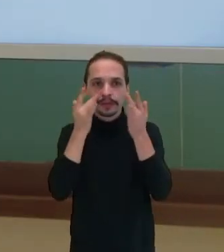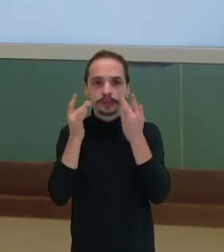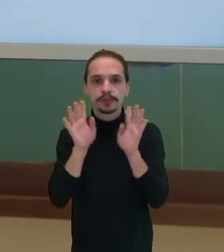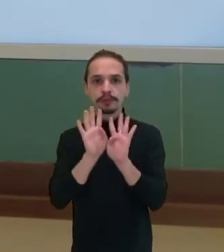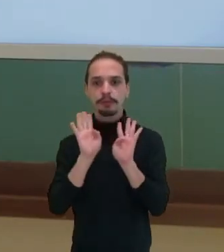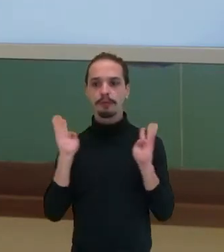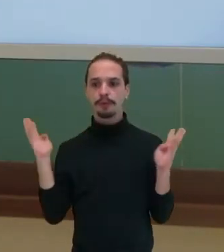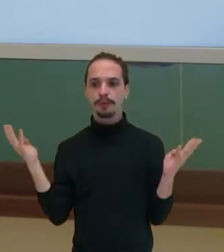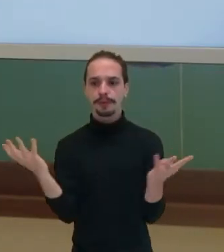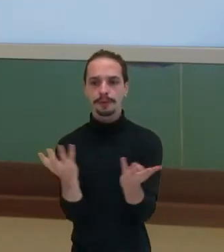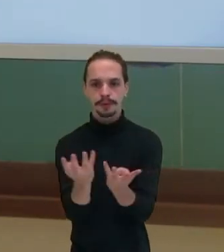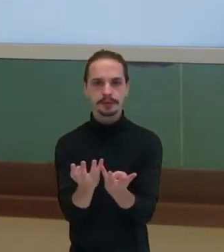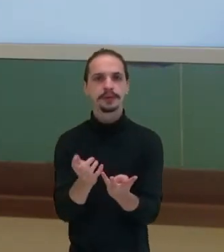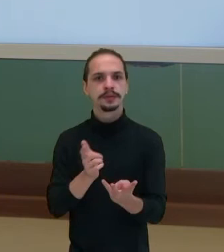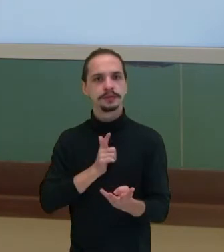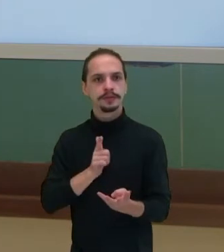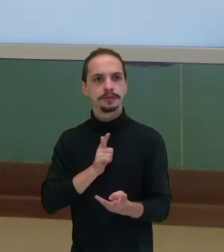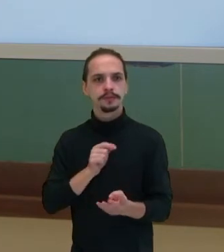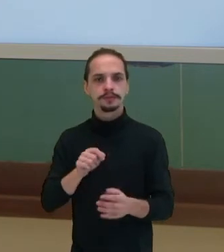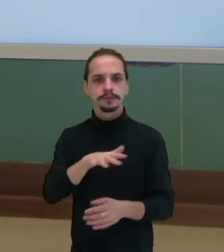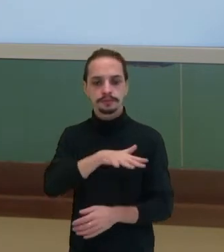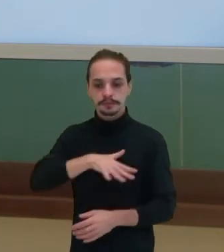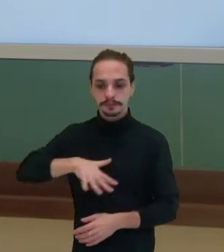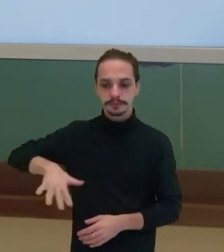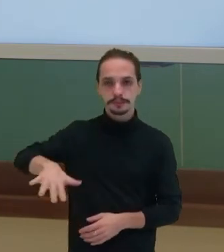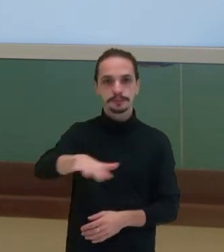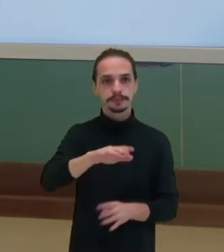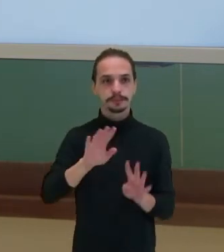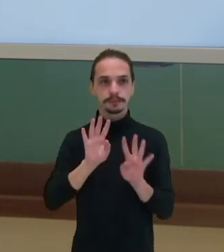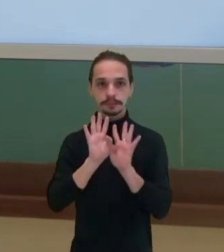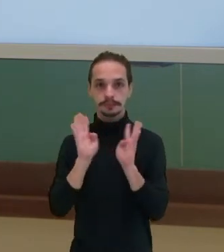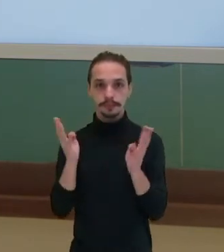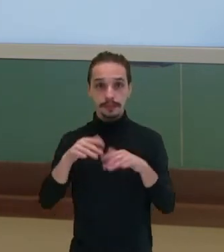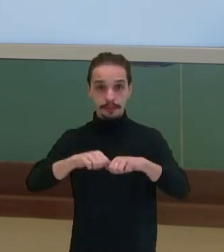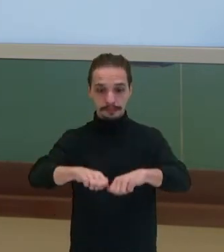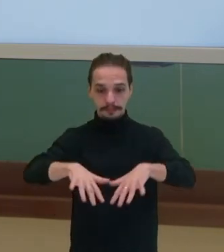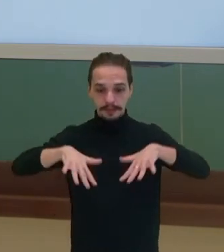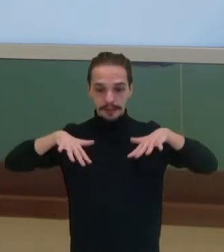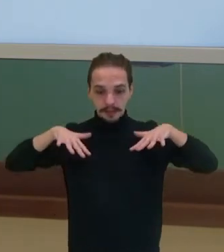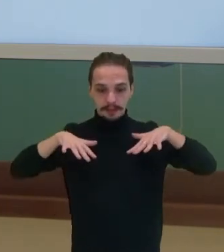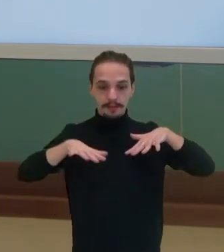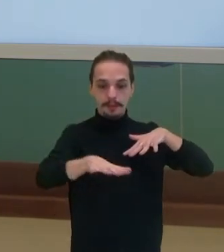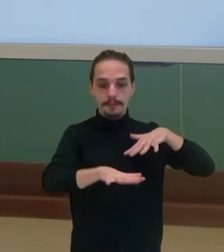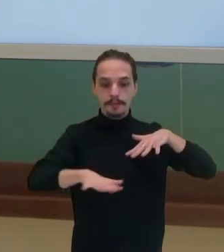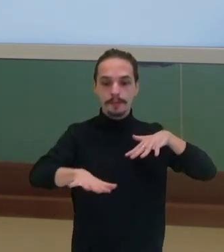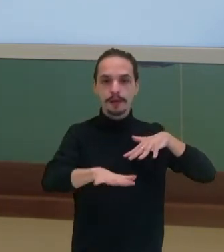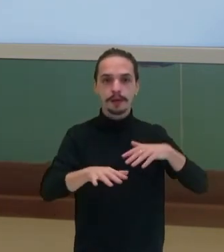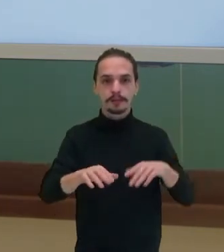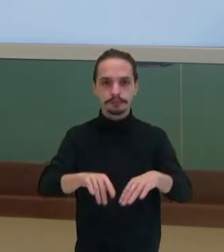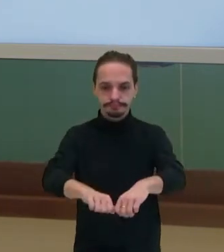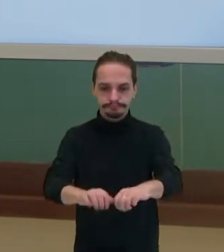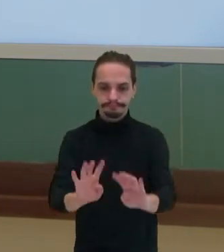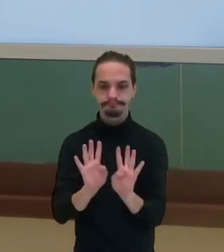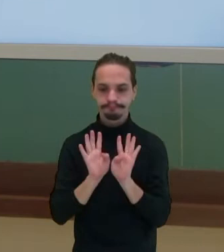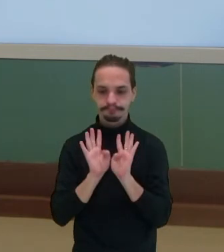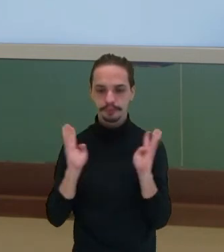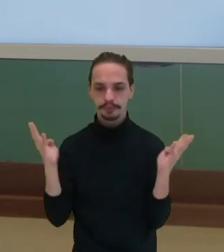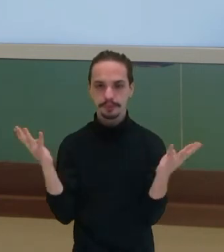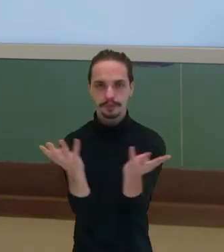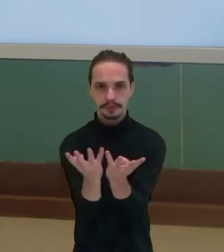grande espaço, né? E em volta a plateia fica ao redor, no meio, como se fosse um buraco cavado no